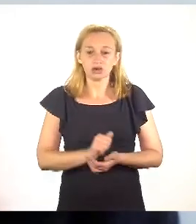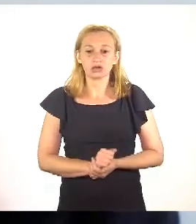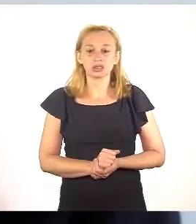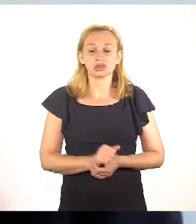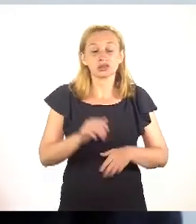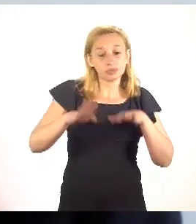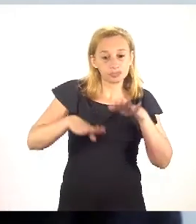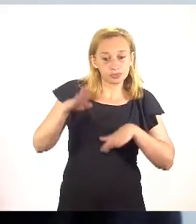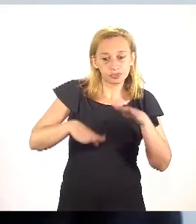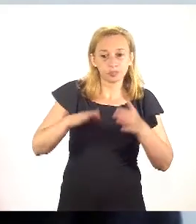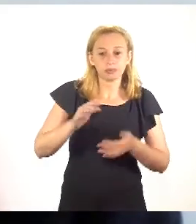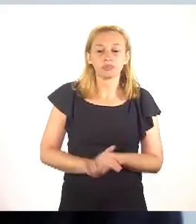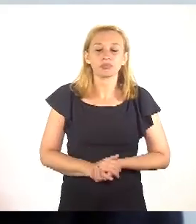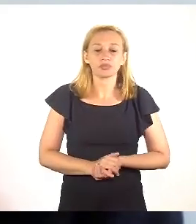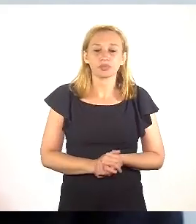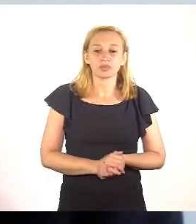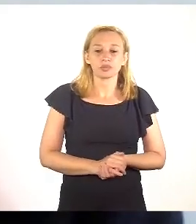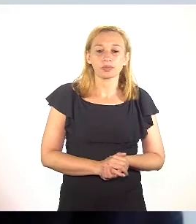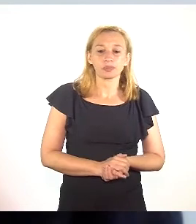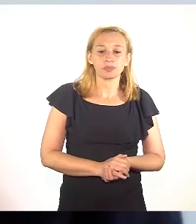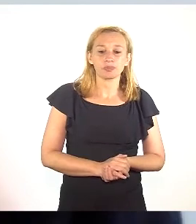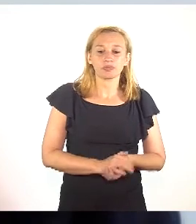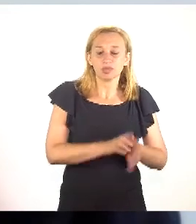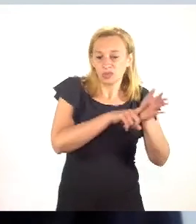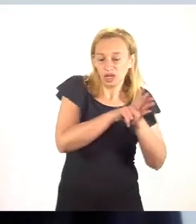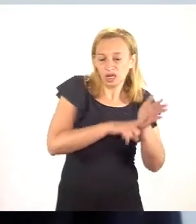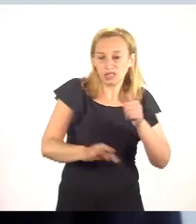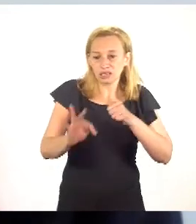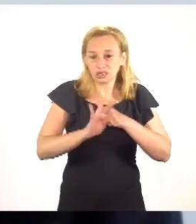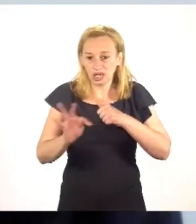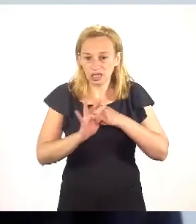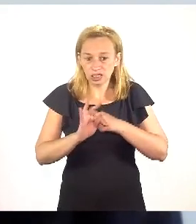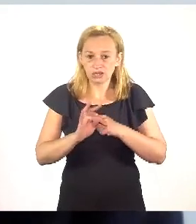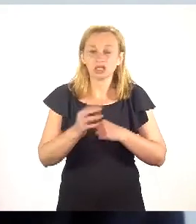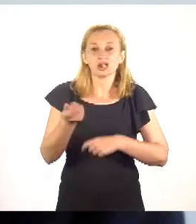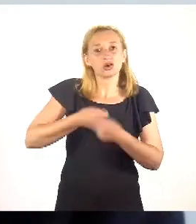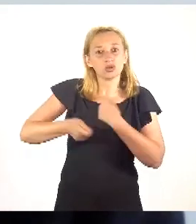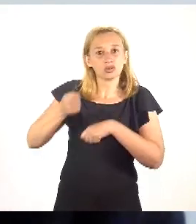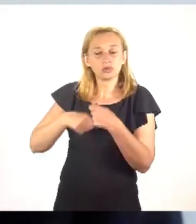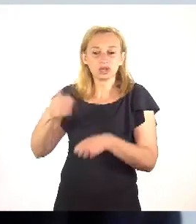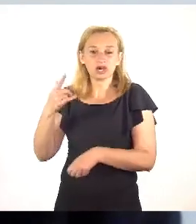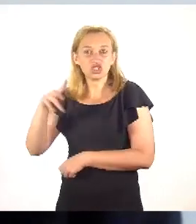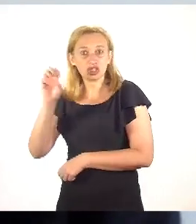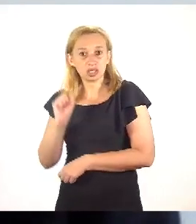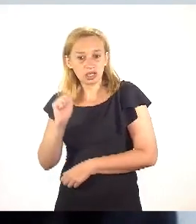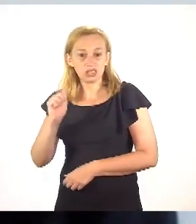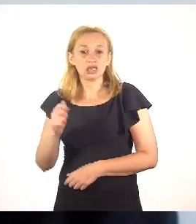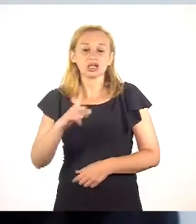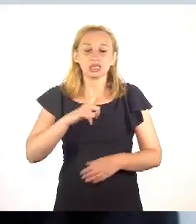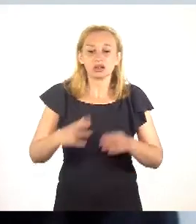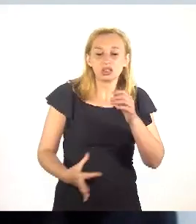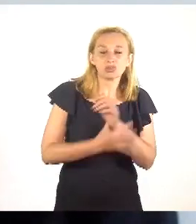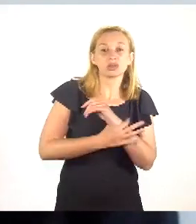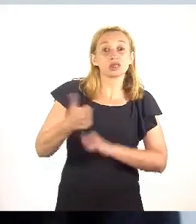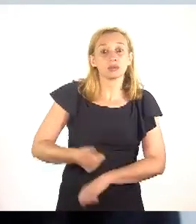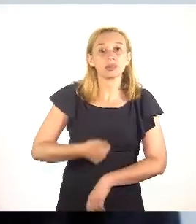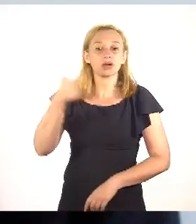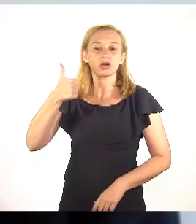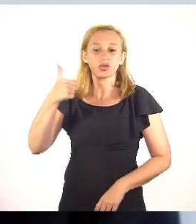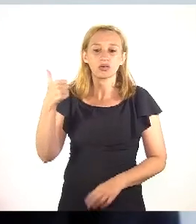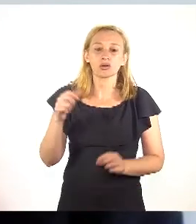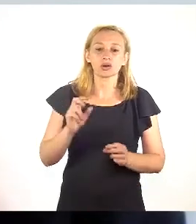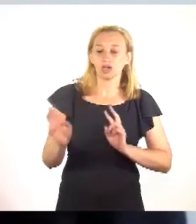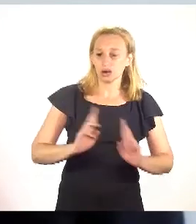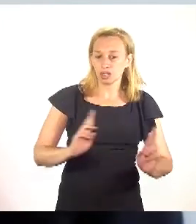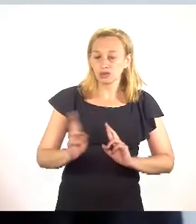independente da análise técnico-econômica dos profissionais da Genersa, para que a gente tenha uma segurança melhor em